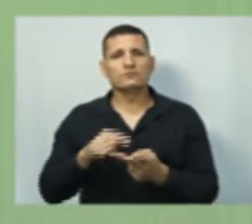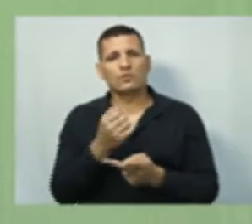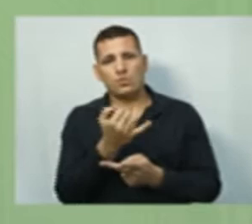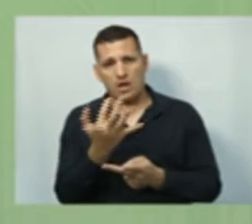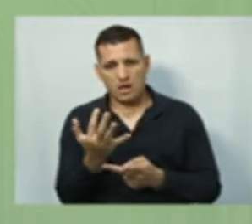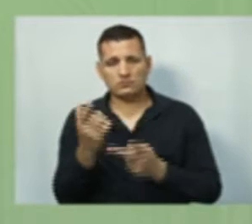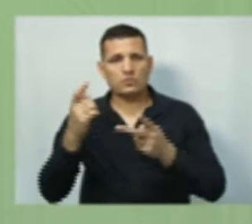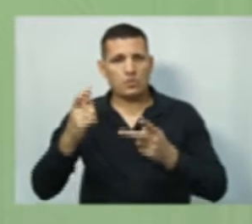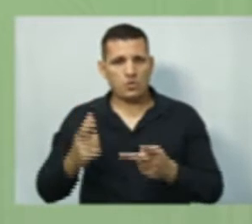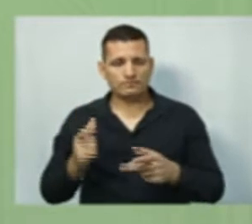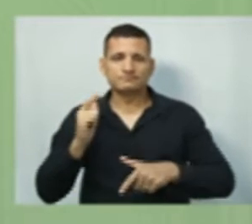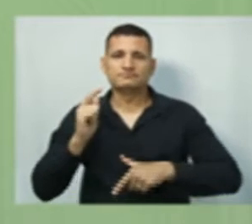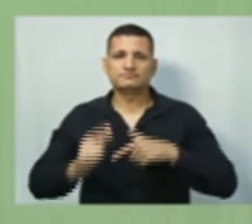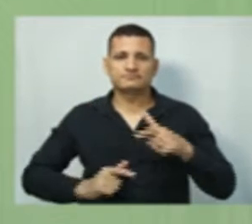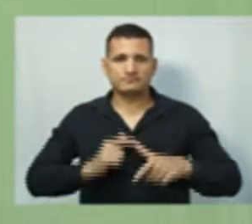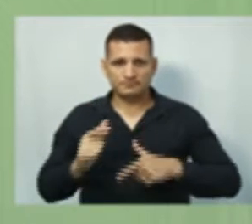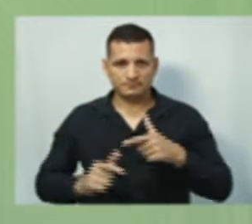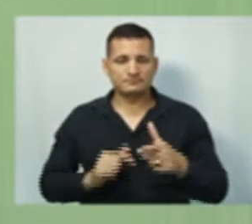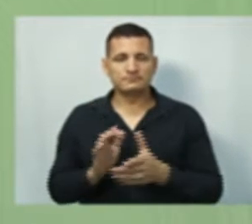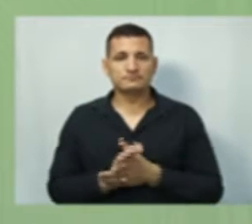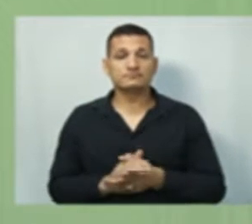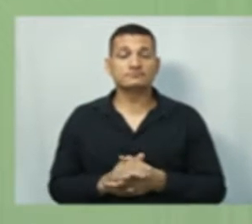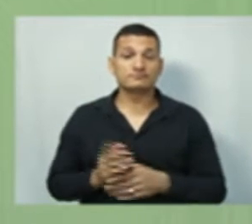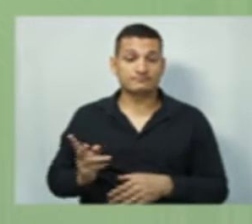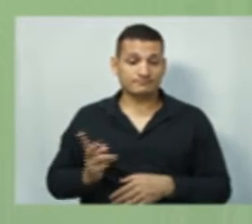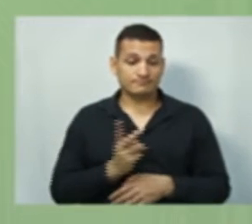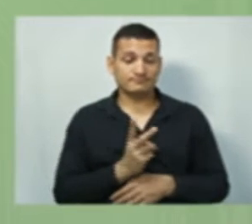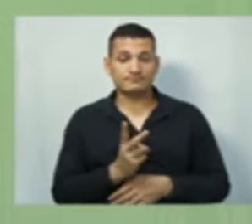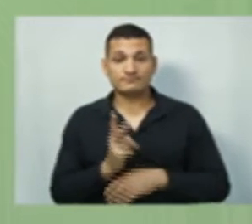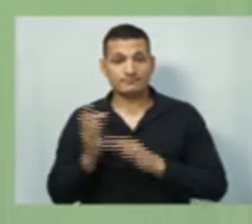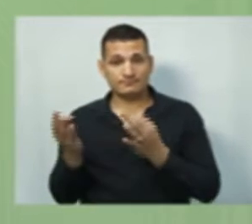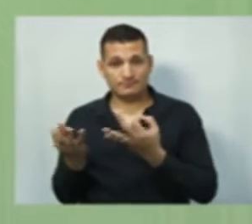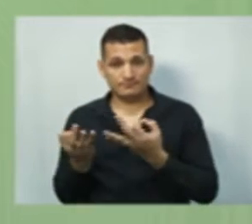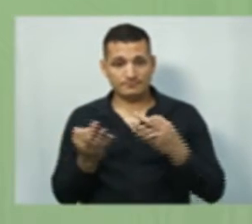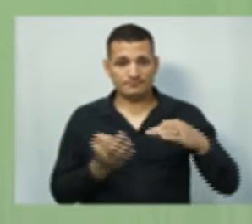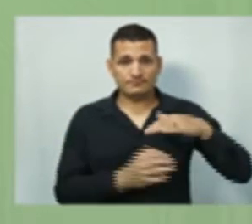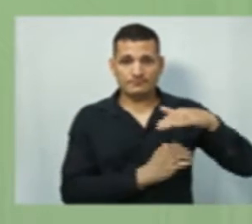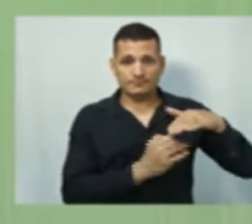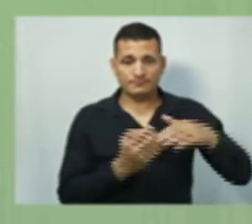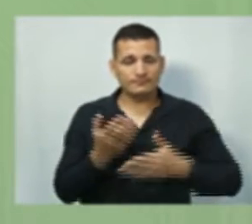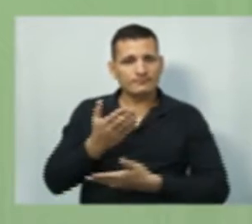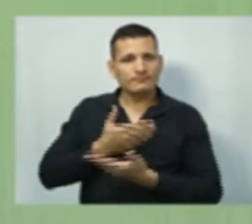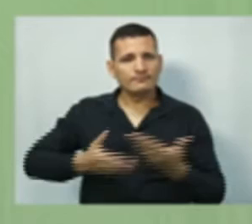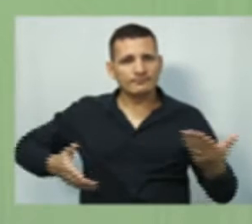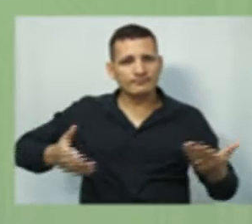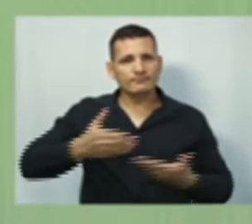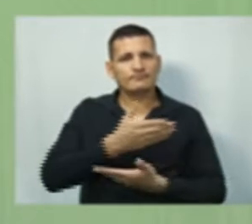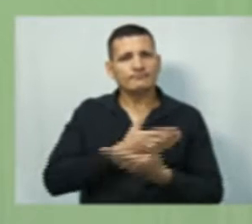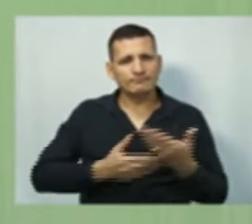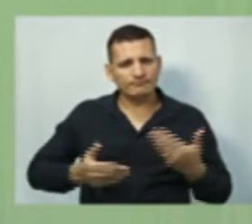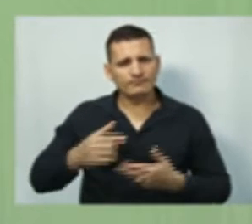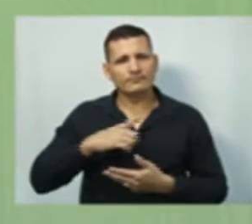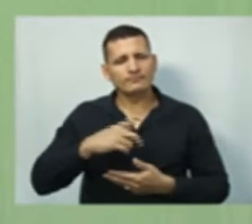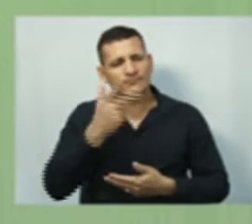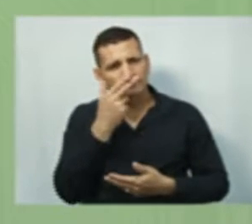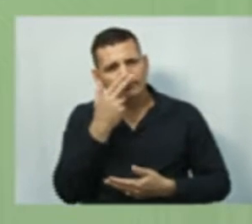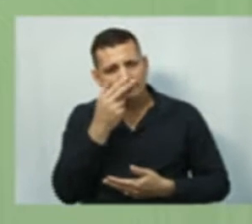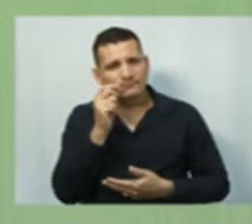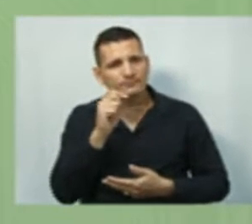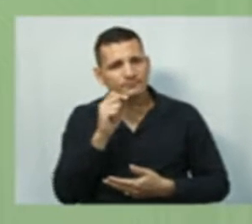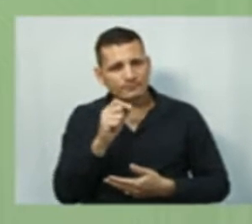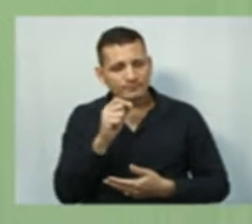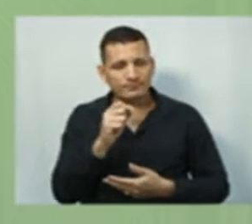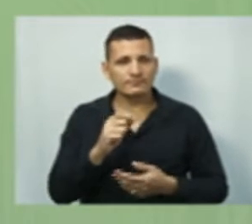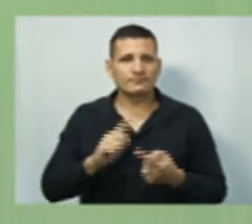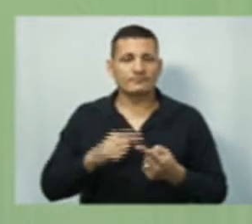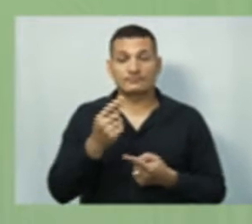onde trabalhar. Essas interações entre as empresas e as famílias têm algo em comum: o preço e o